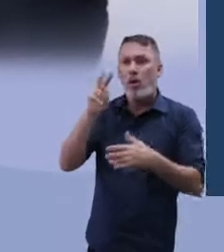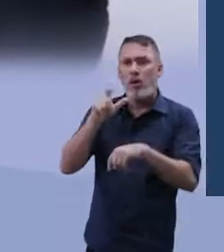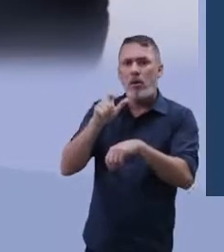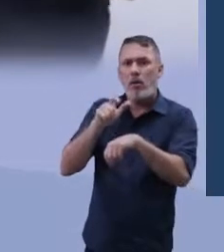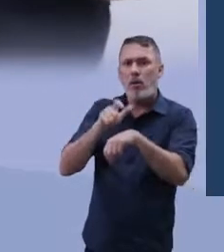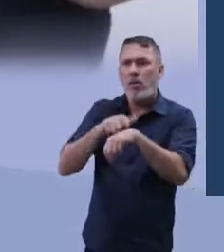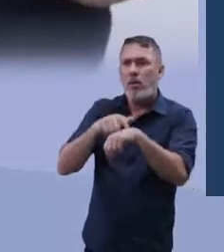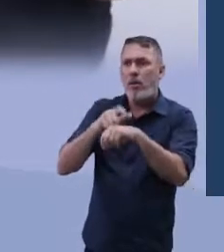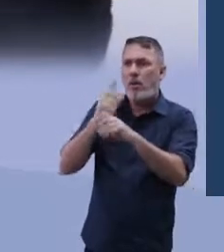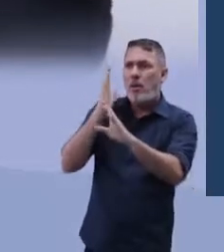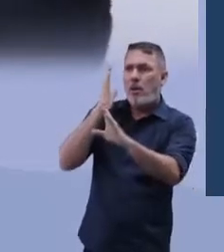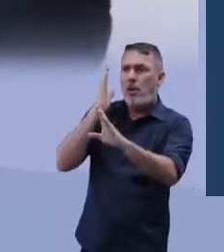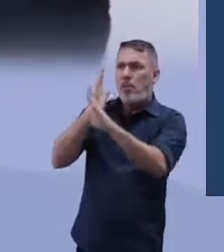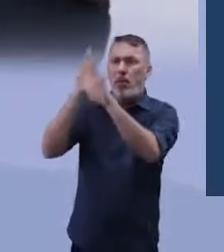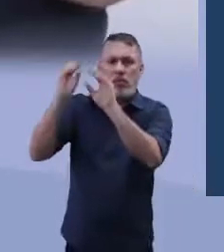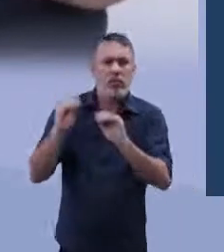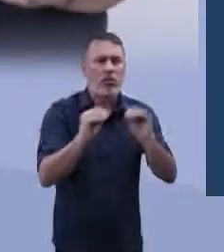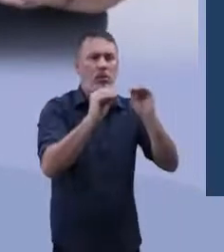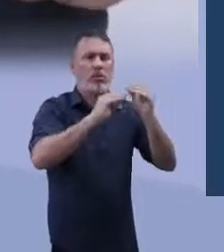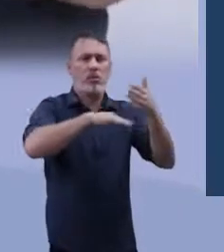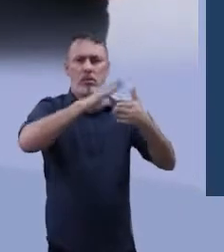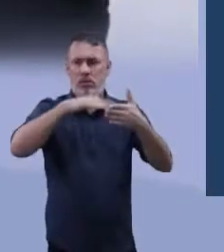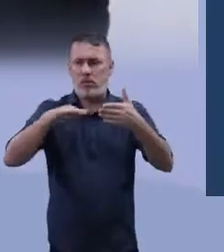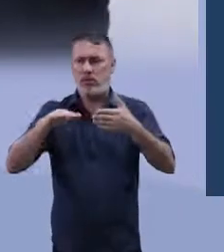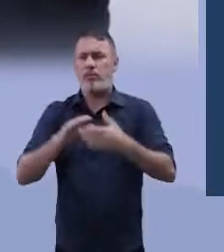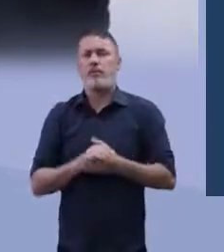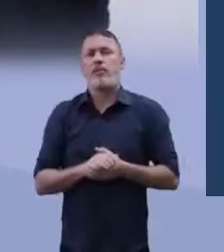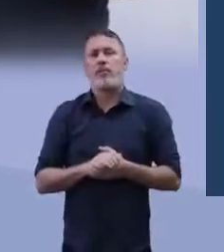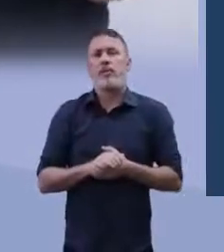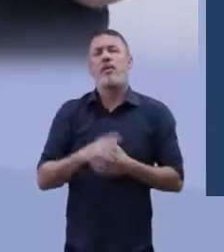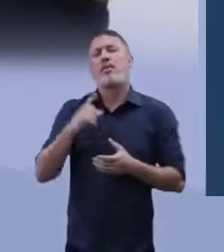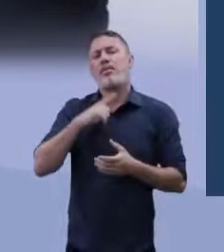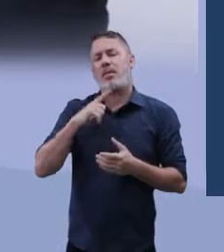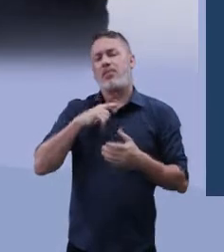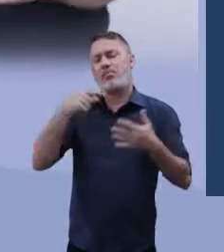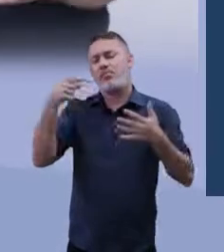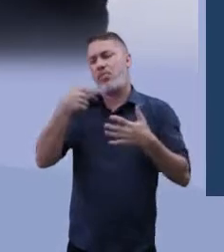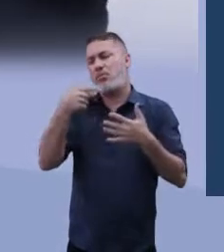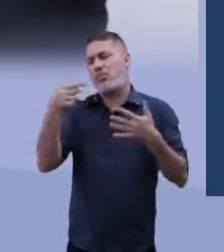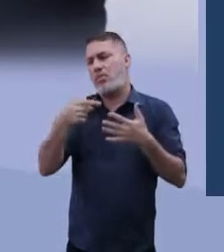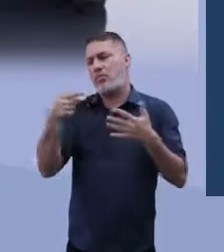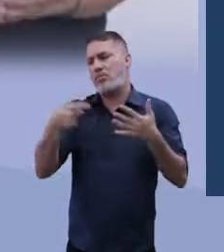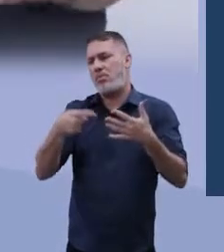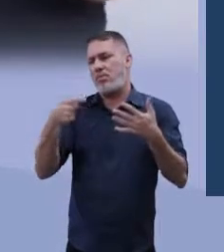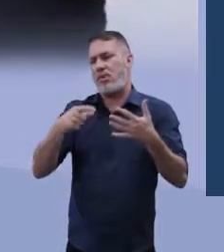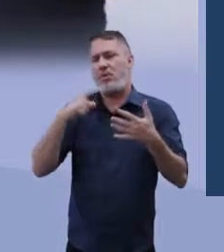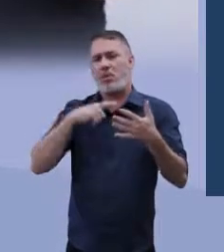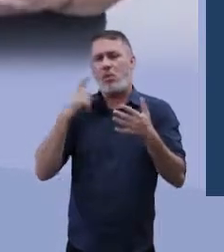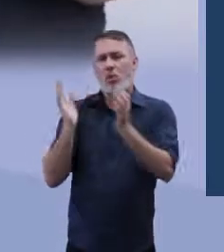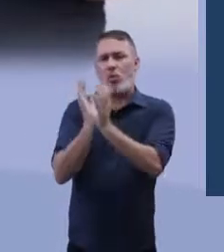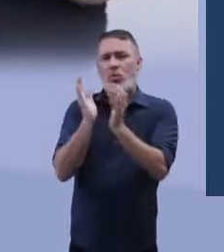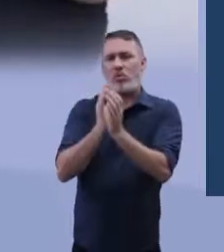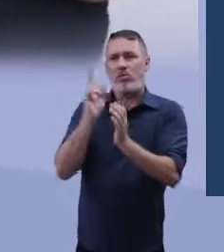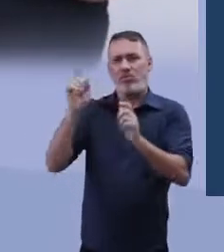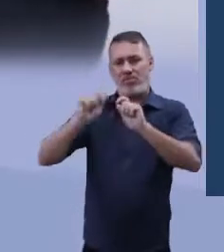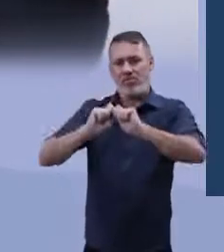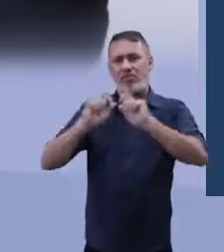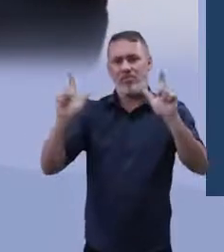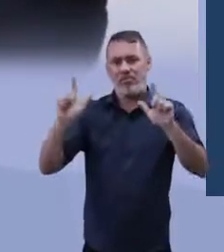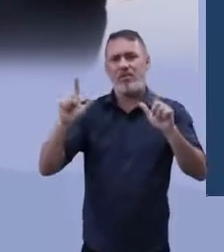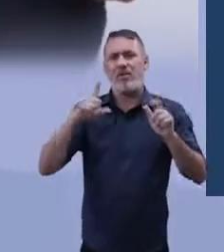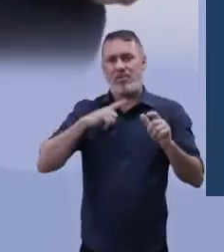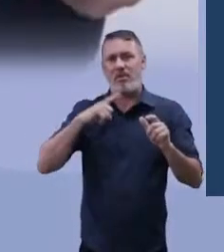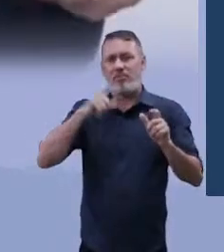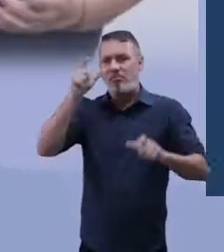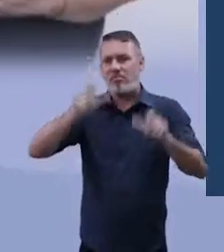em captar a luz. Os destaques desse período são Monet, Renoir, Degas, Manet. Nós